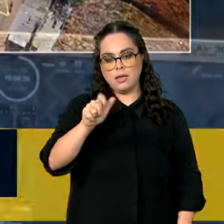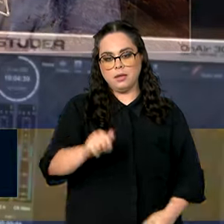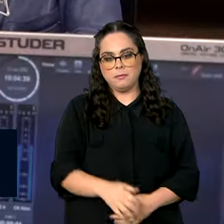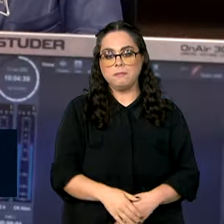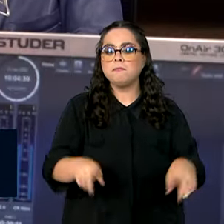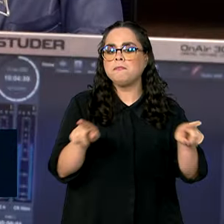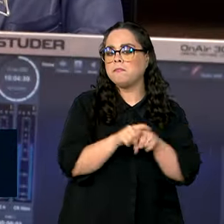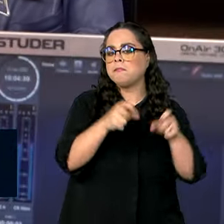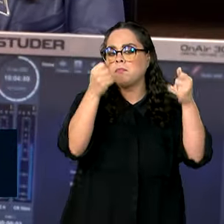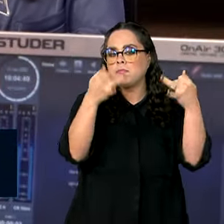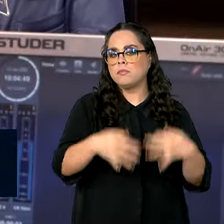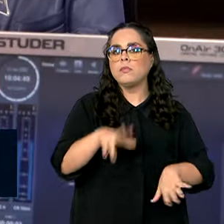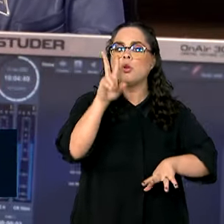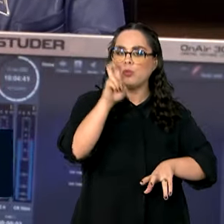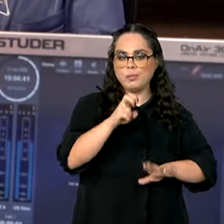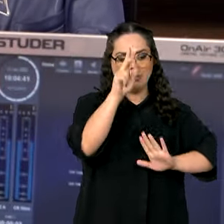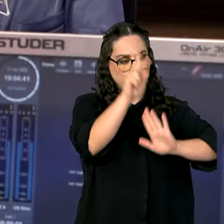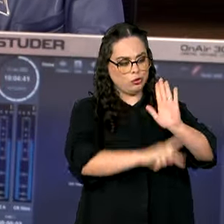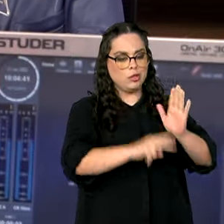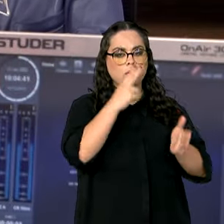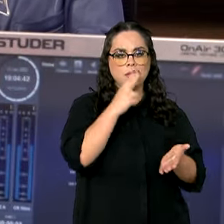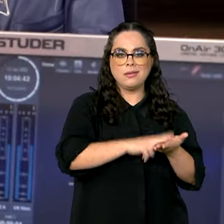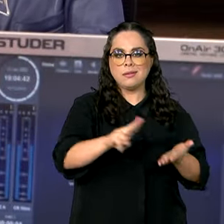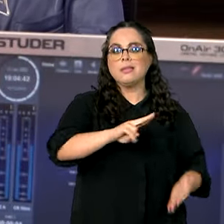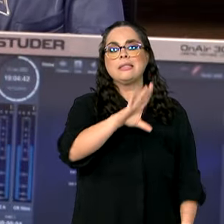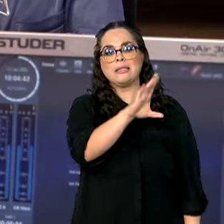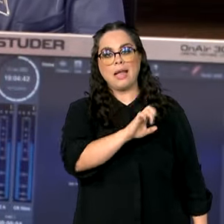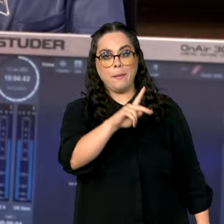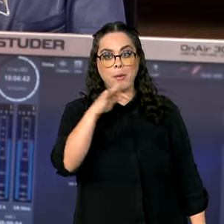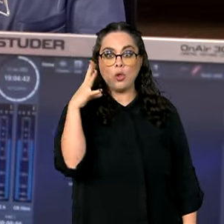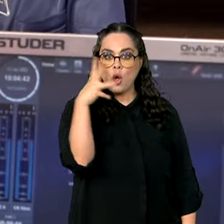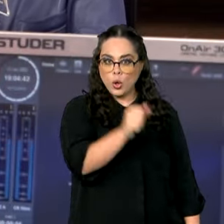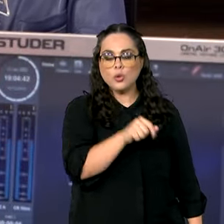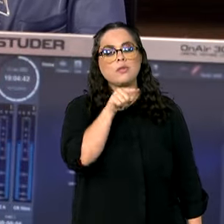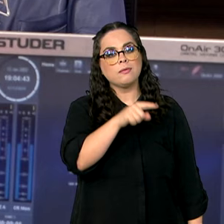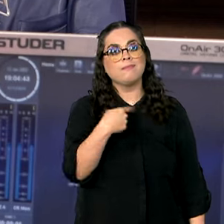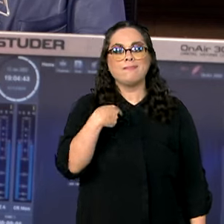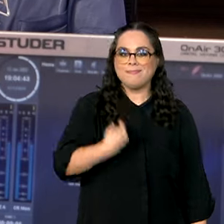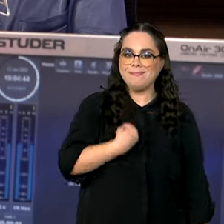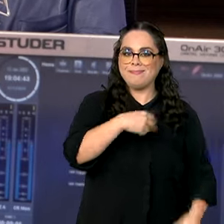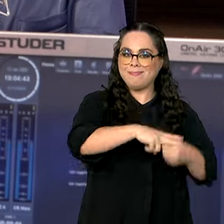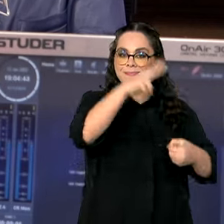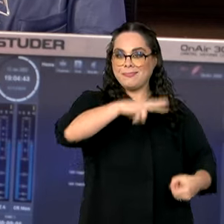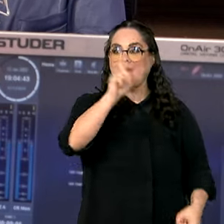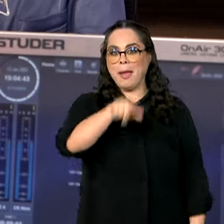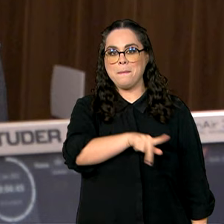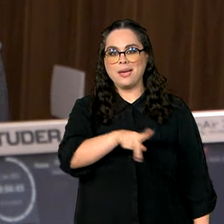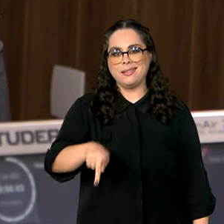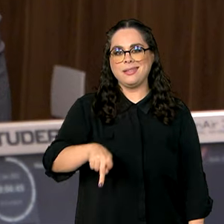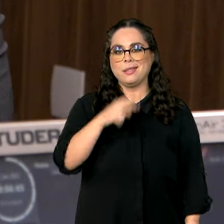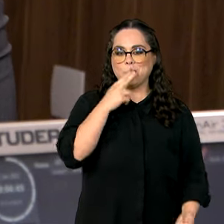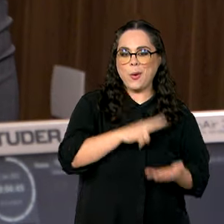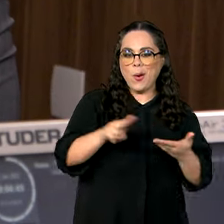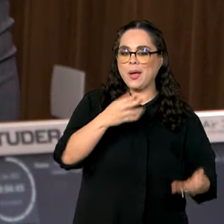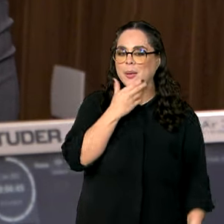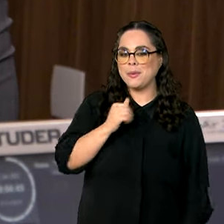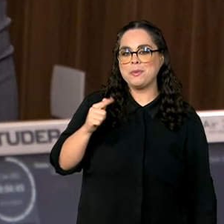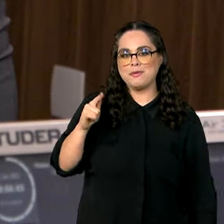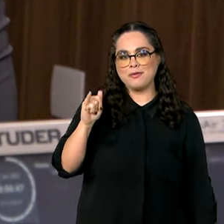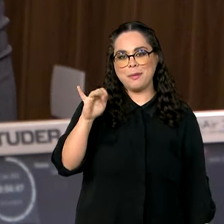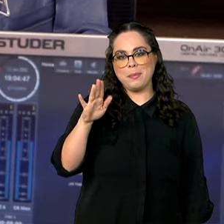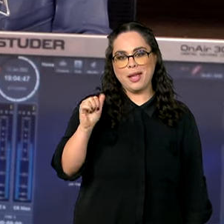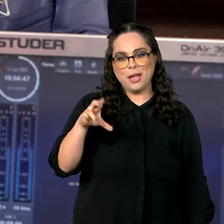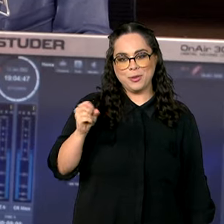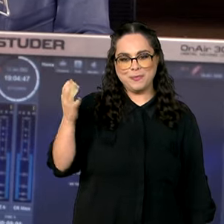para falar mais sobre o projeto CEP para todos nós temos aqui no estúdio da Voz do Brasil o presidente dos Correios Fabiano Silva dos Santos ele